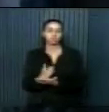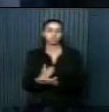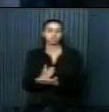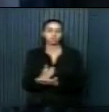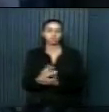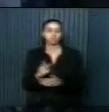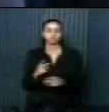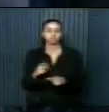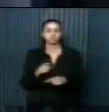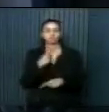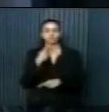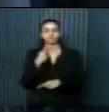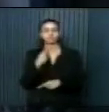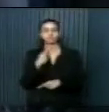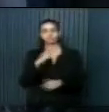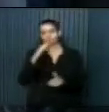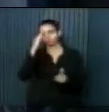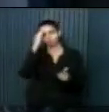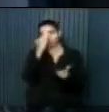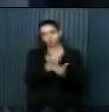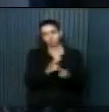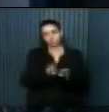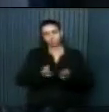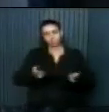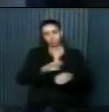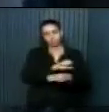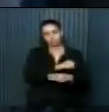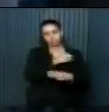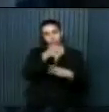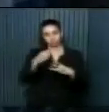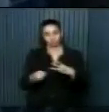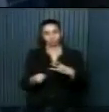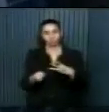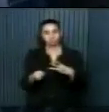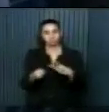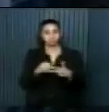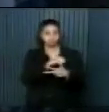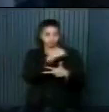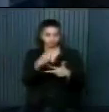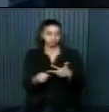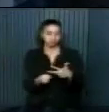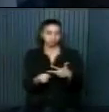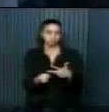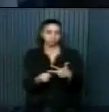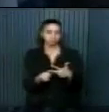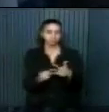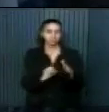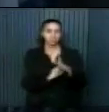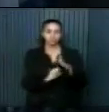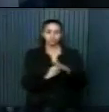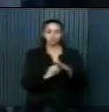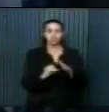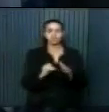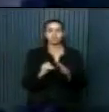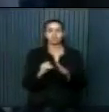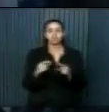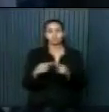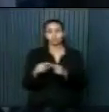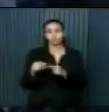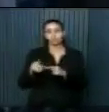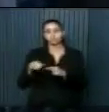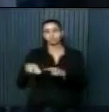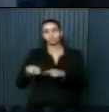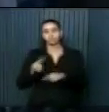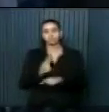ao princípio da separação dos poderes, não é? A questão da instituição, segundo a ADIM, de uma espécie de